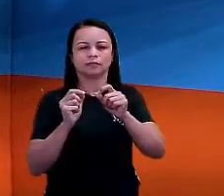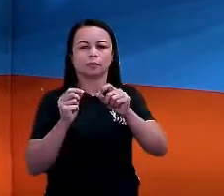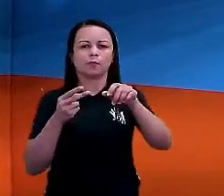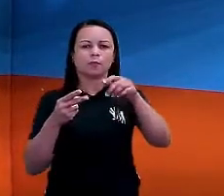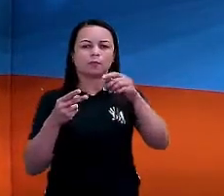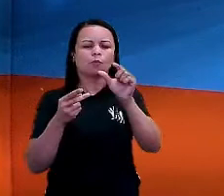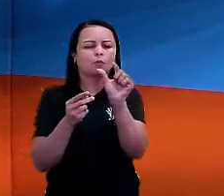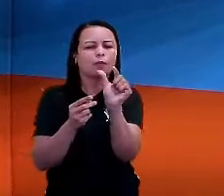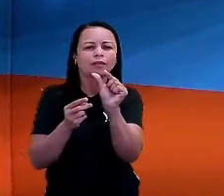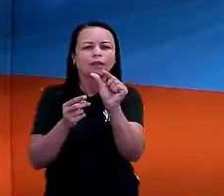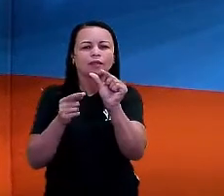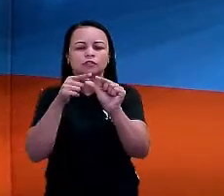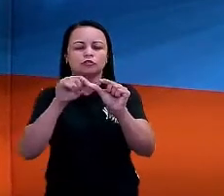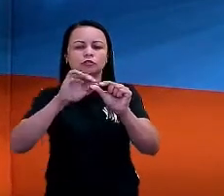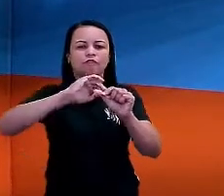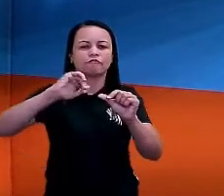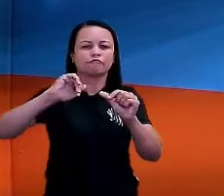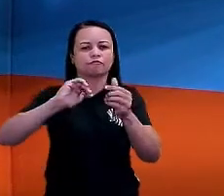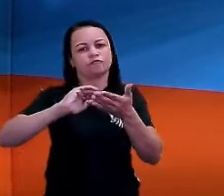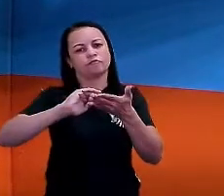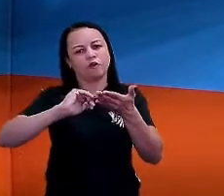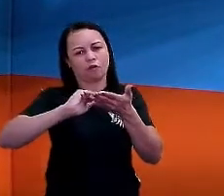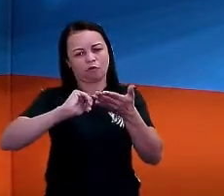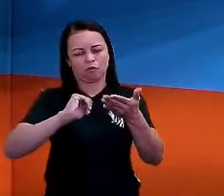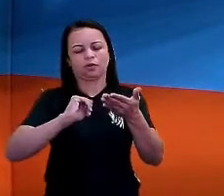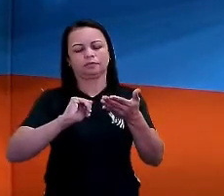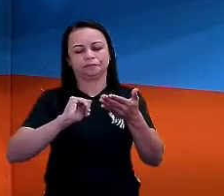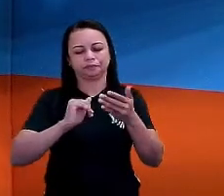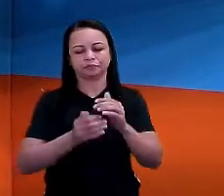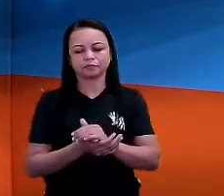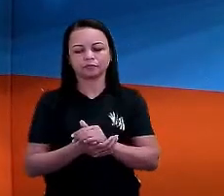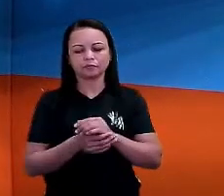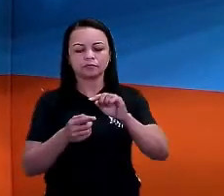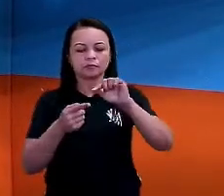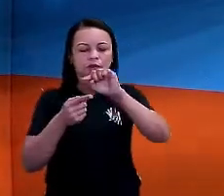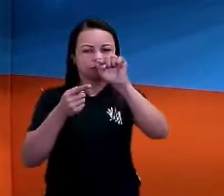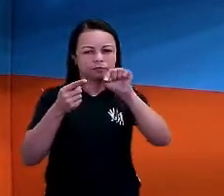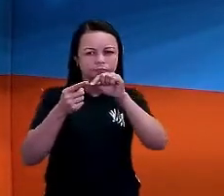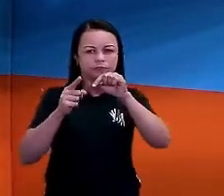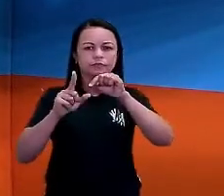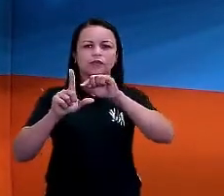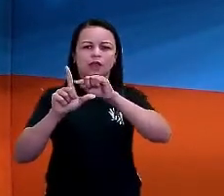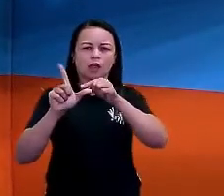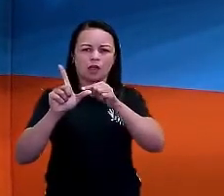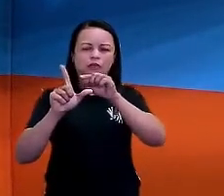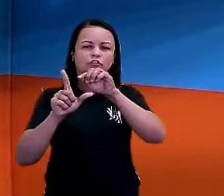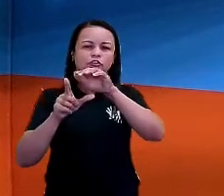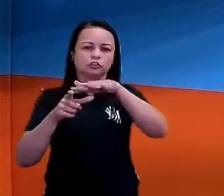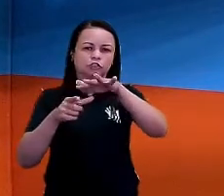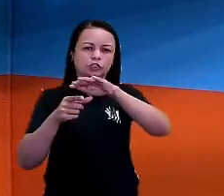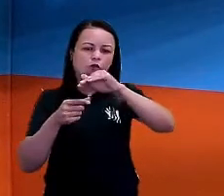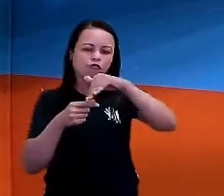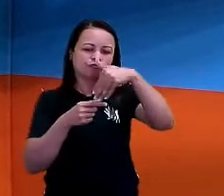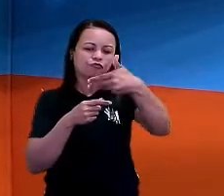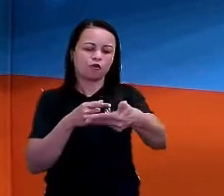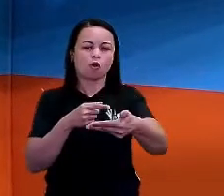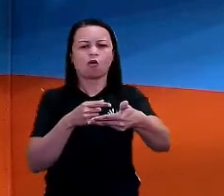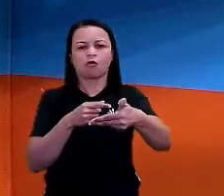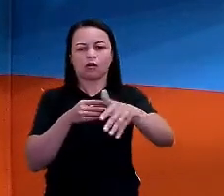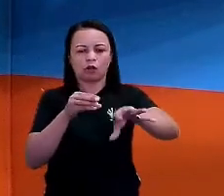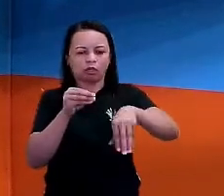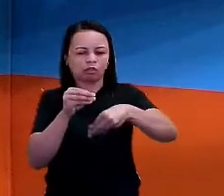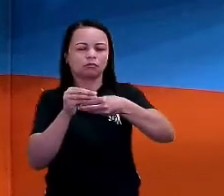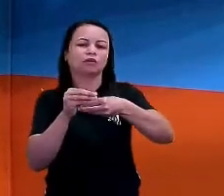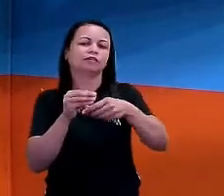segmento de reta está fora do polígono. Então, ó, por essa região aqui está fora do polígono e ele não está contido